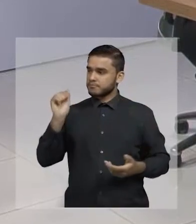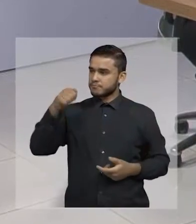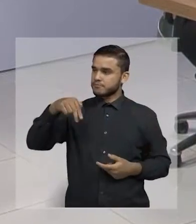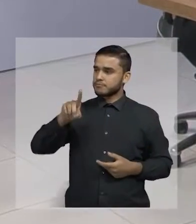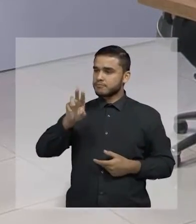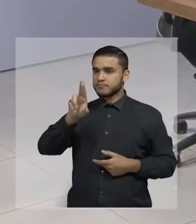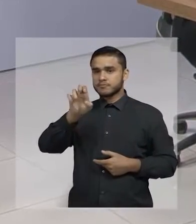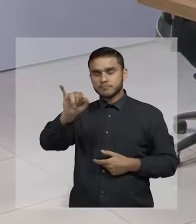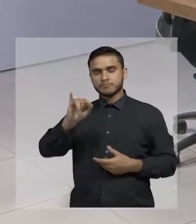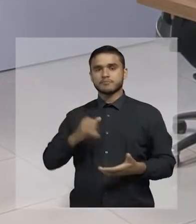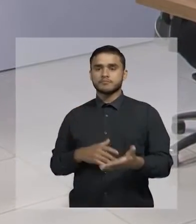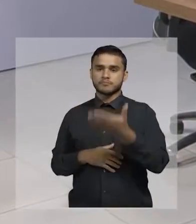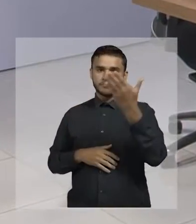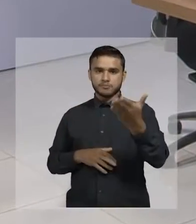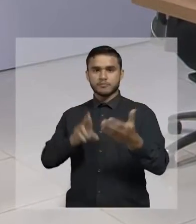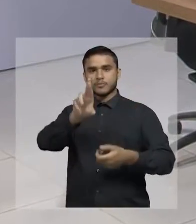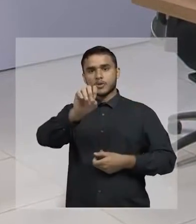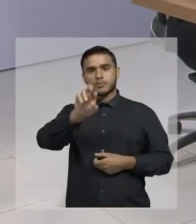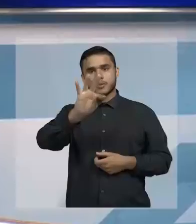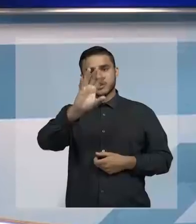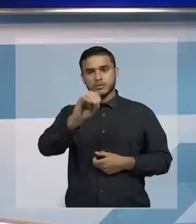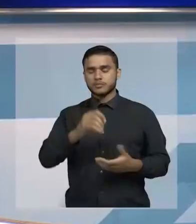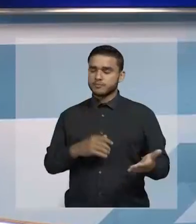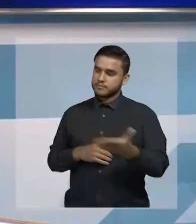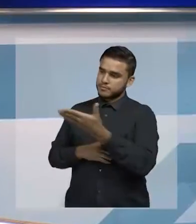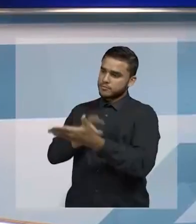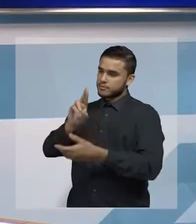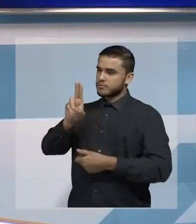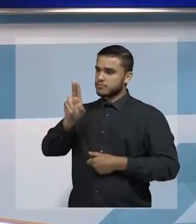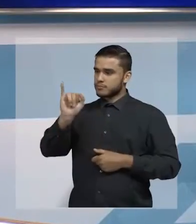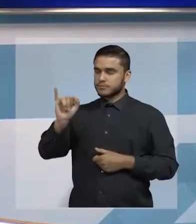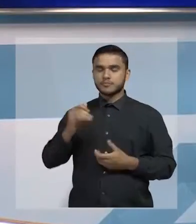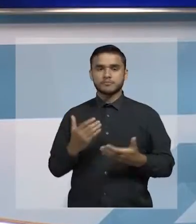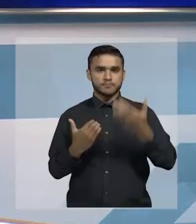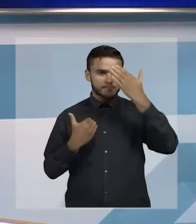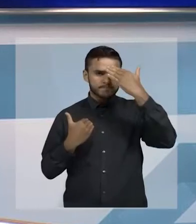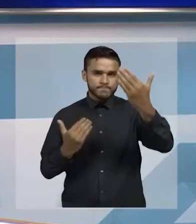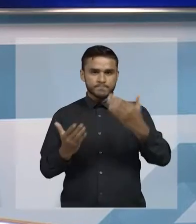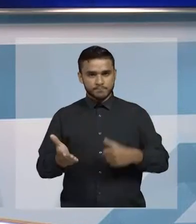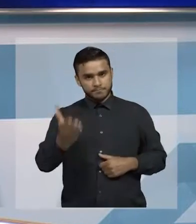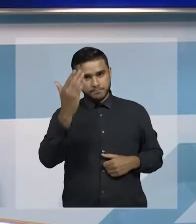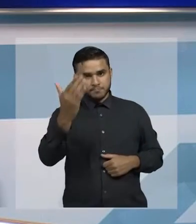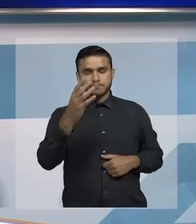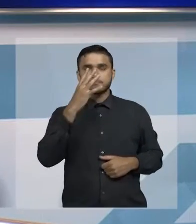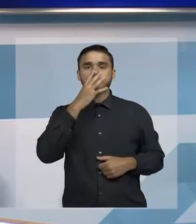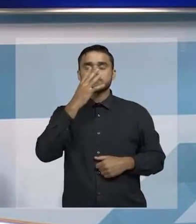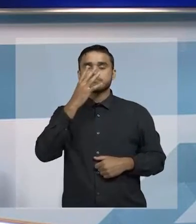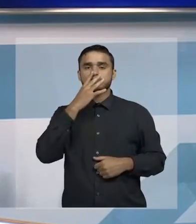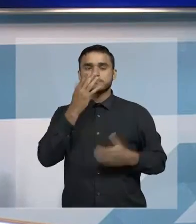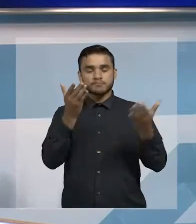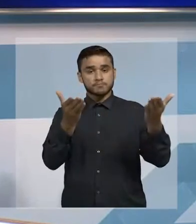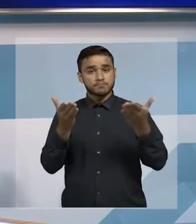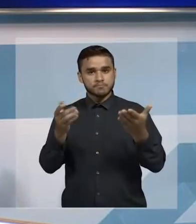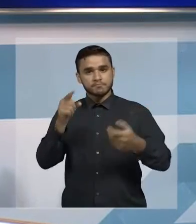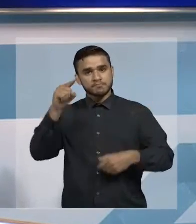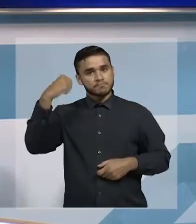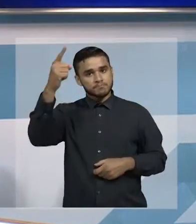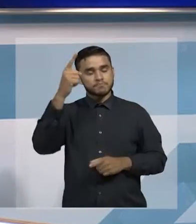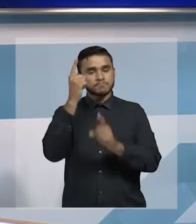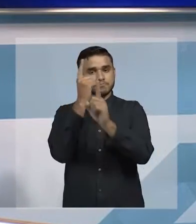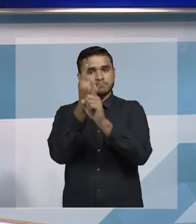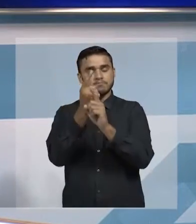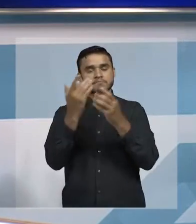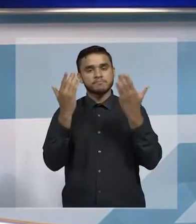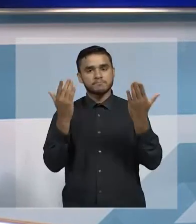Aguiar, professor Roberto Martins Rodrigues e Rui Martinho, e em especial agradecendo ao nosso assinante com um convite para um próximo observatório, sempre